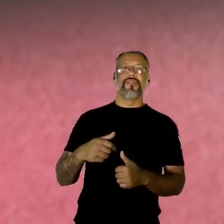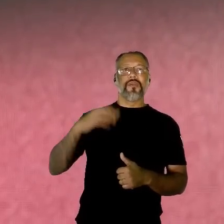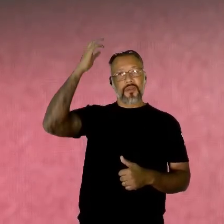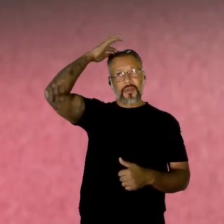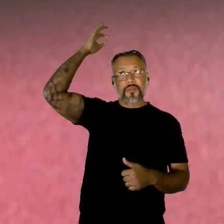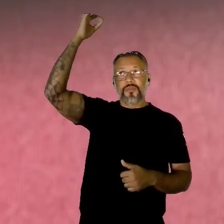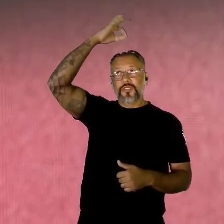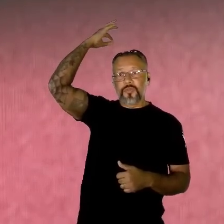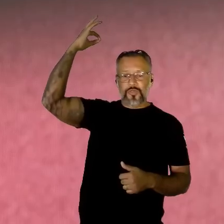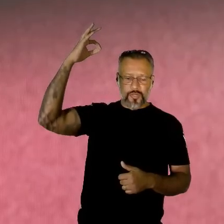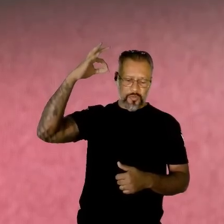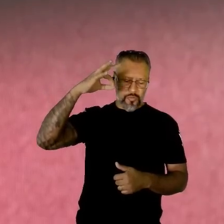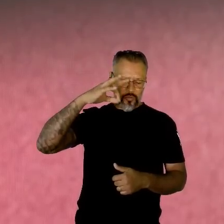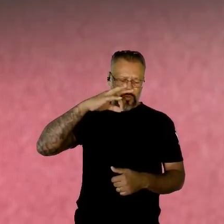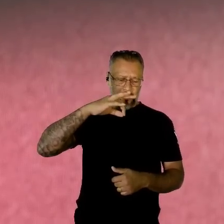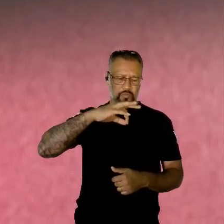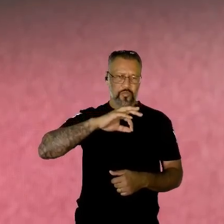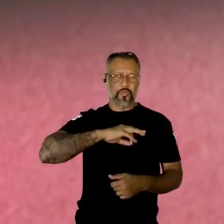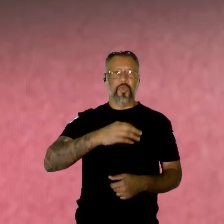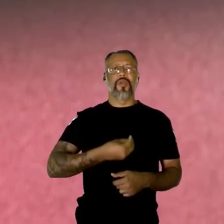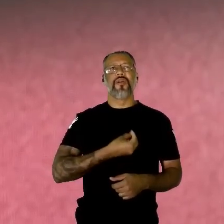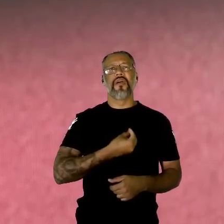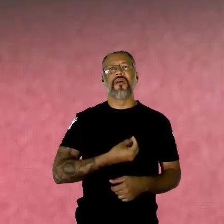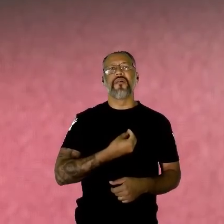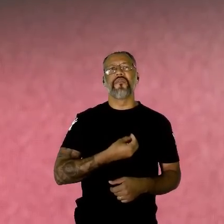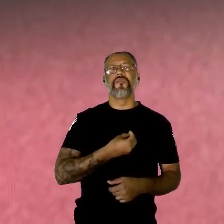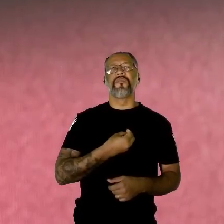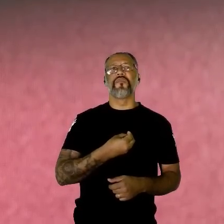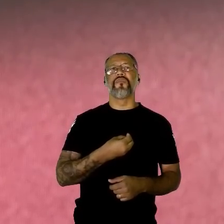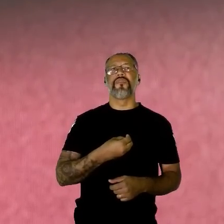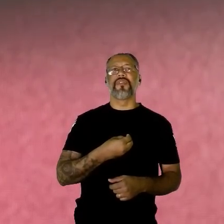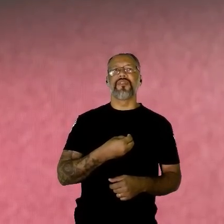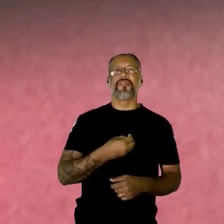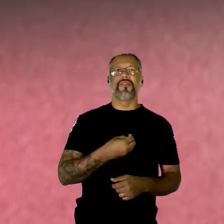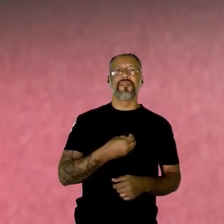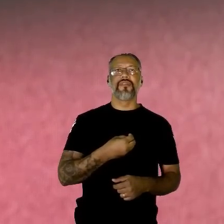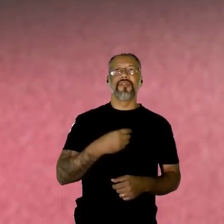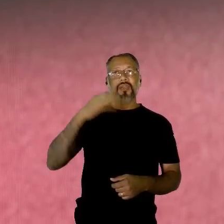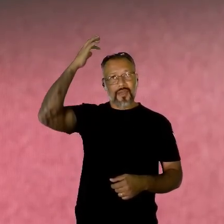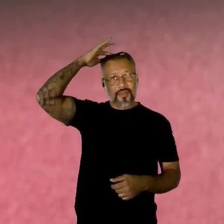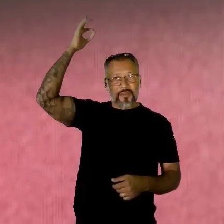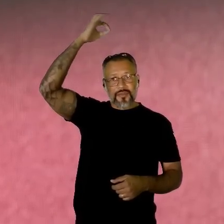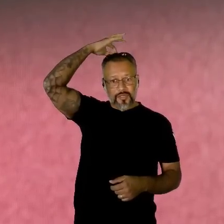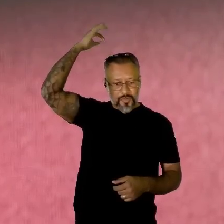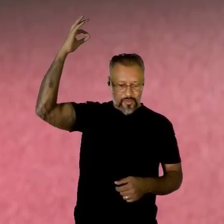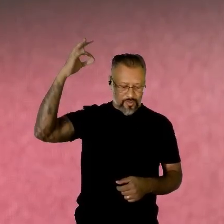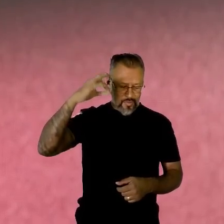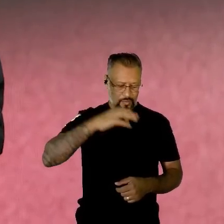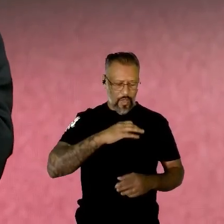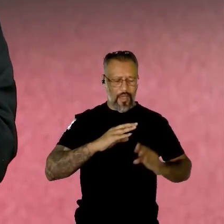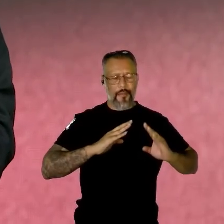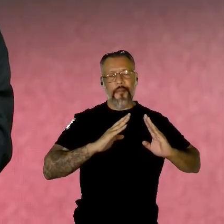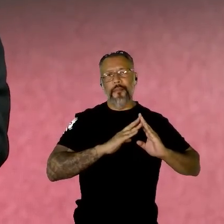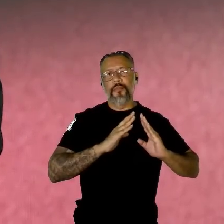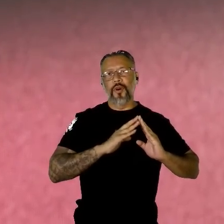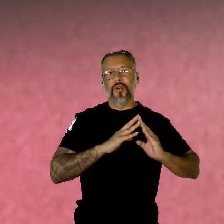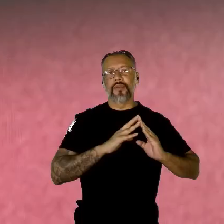e torna-se realmente templo do Espírito Santo Sim nós somos templos